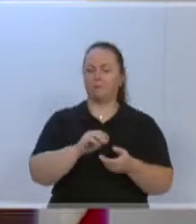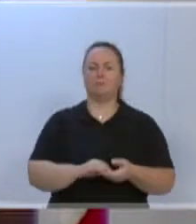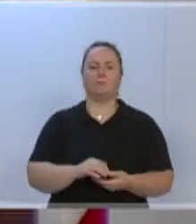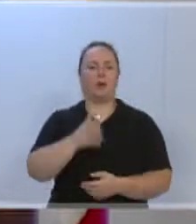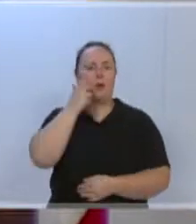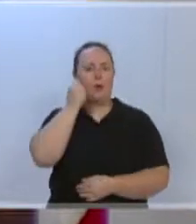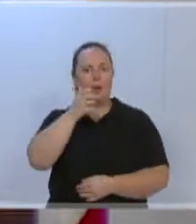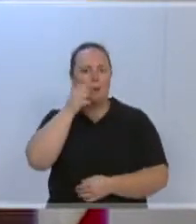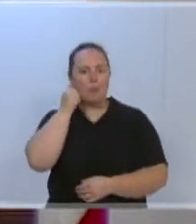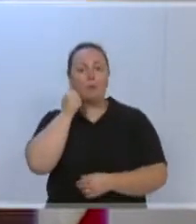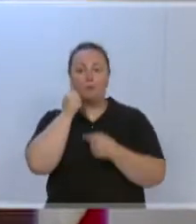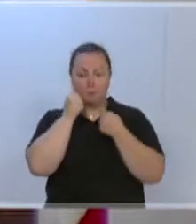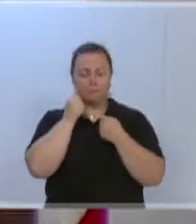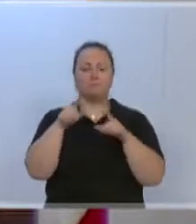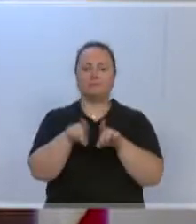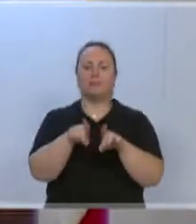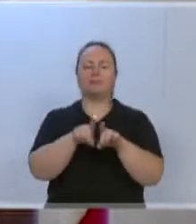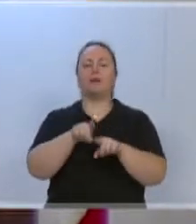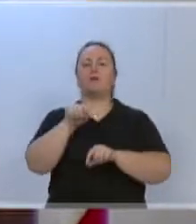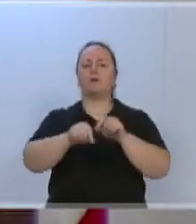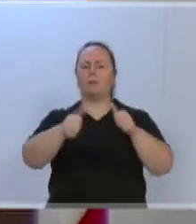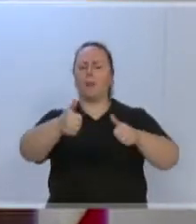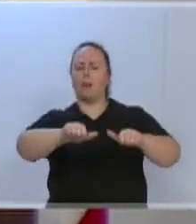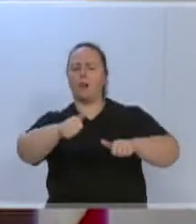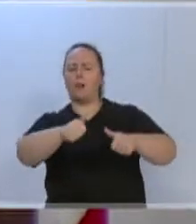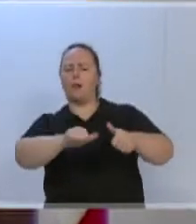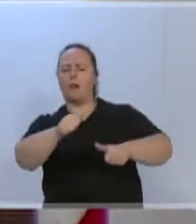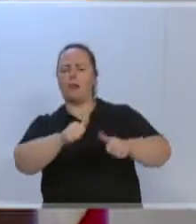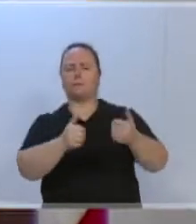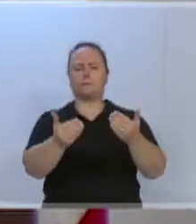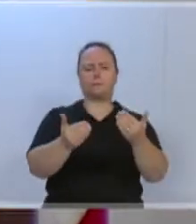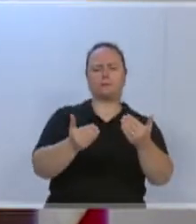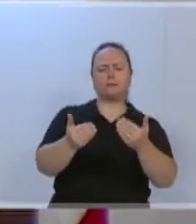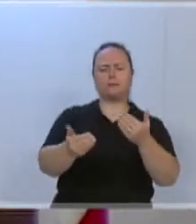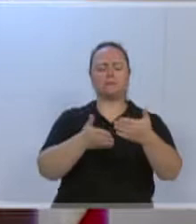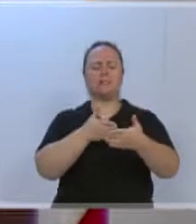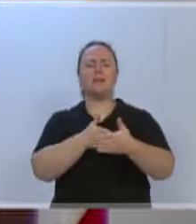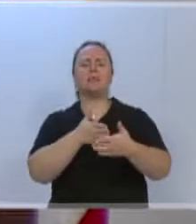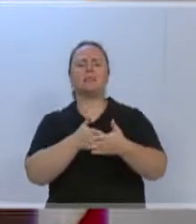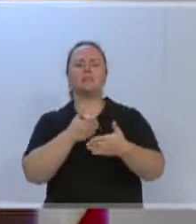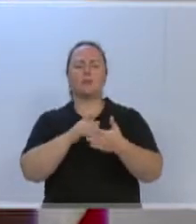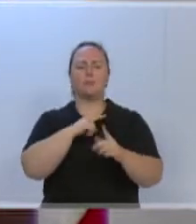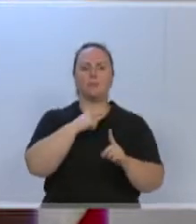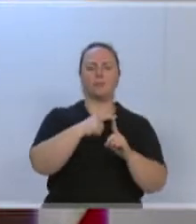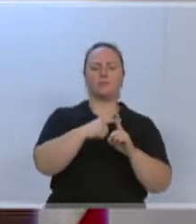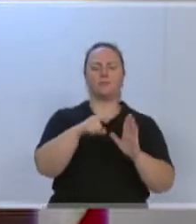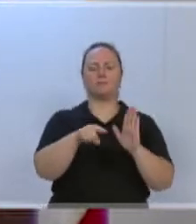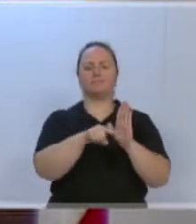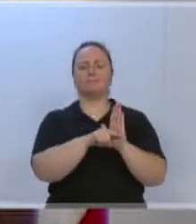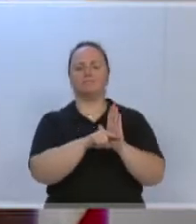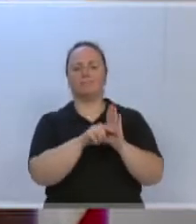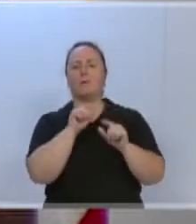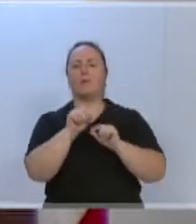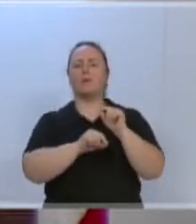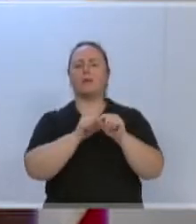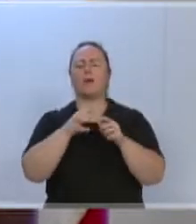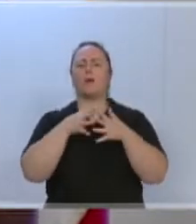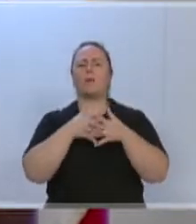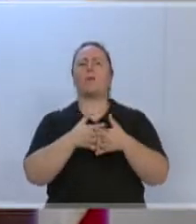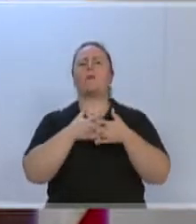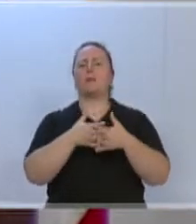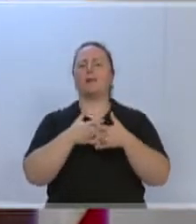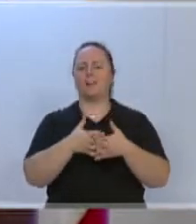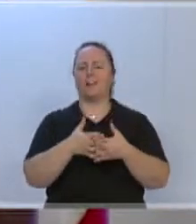lucro mas que eles pudessem analisar na prática nem os obstáculos os pontos positivos e os pontos complicados dessas idéias e